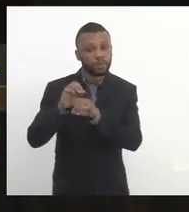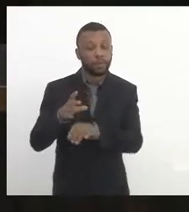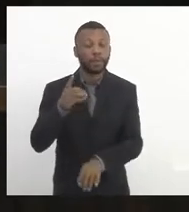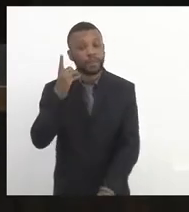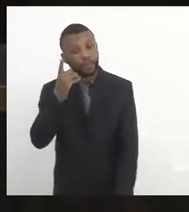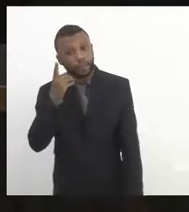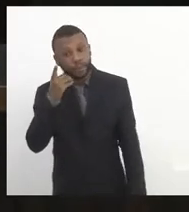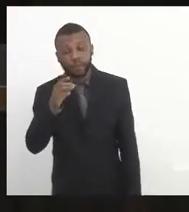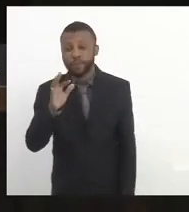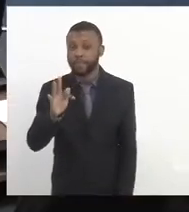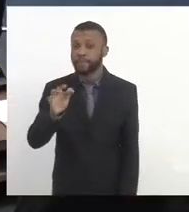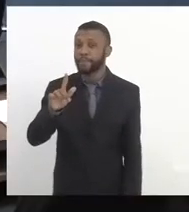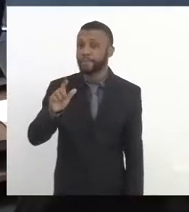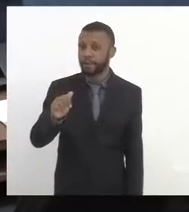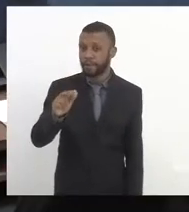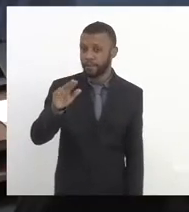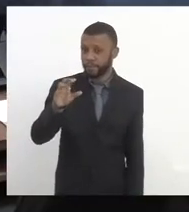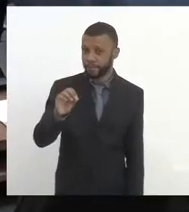Serafini.